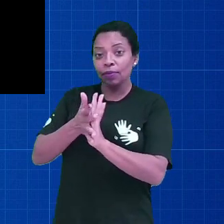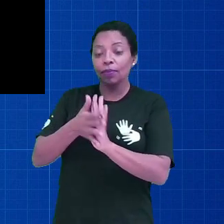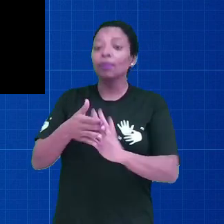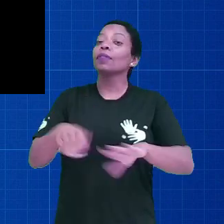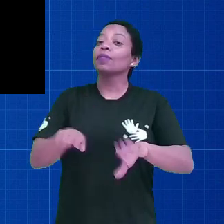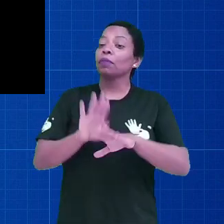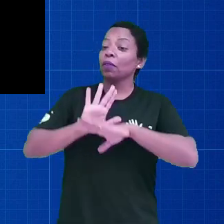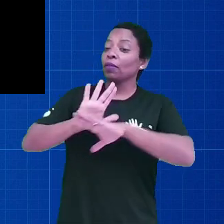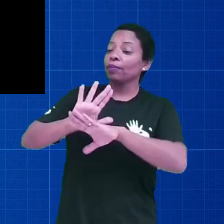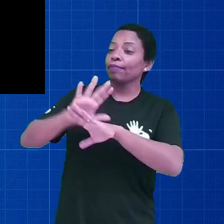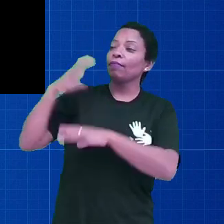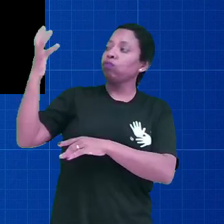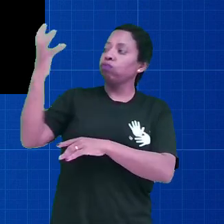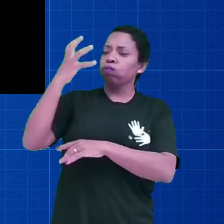clima.